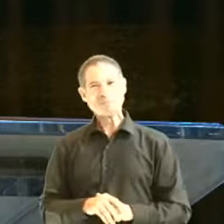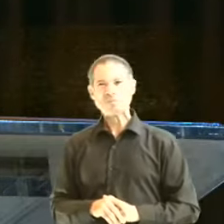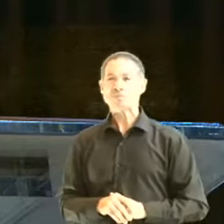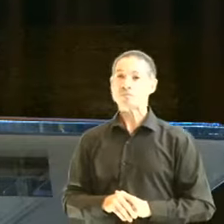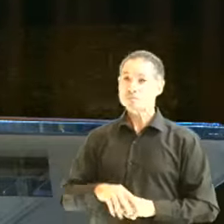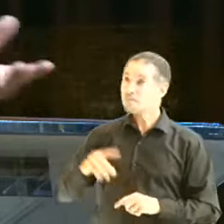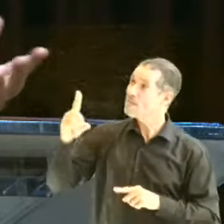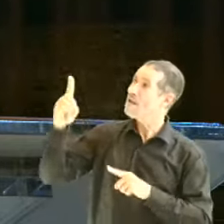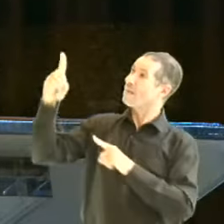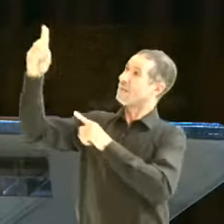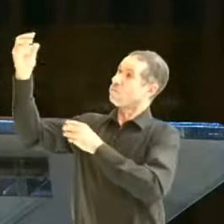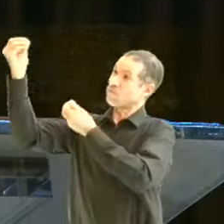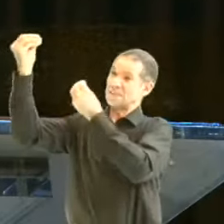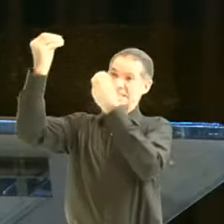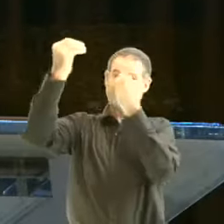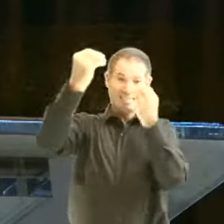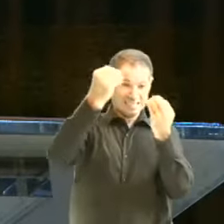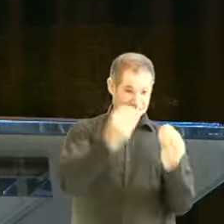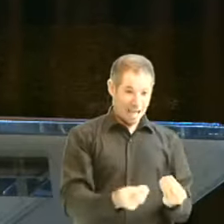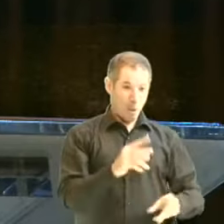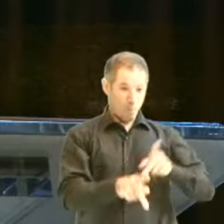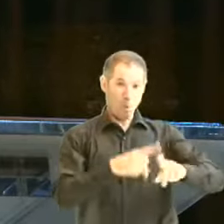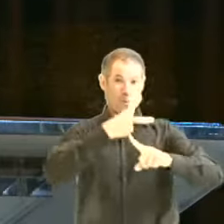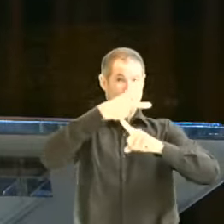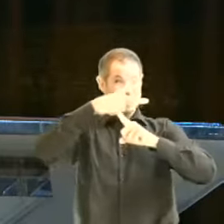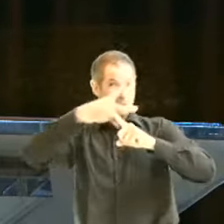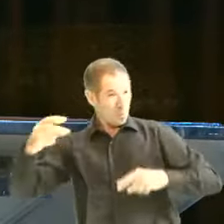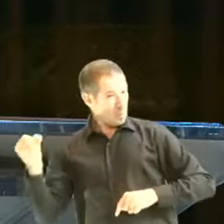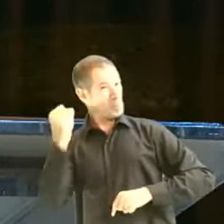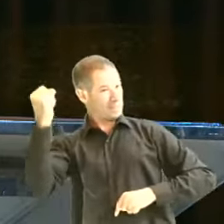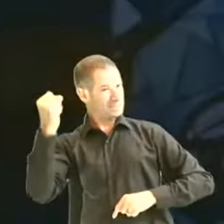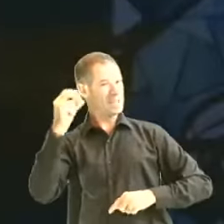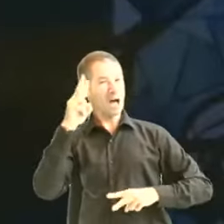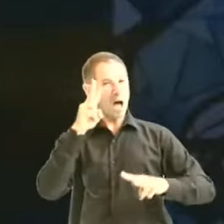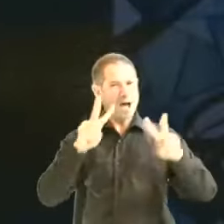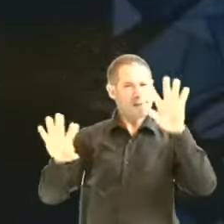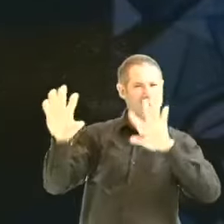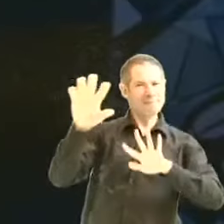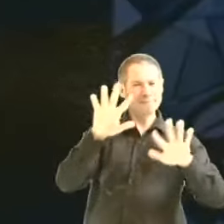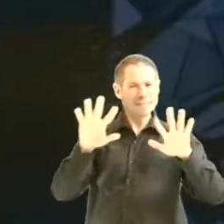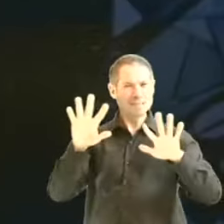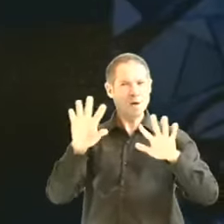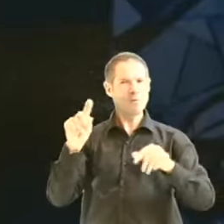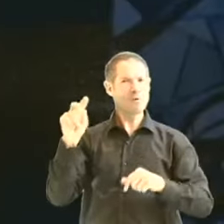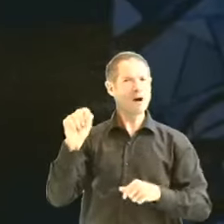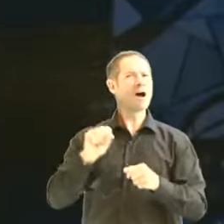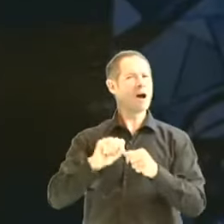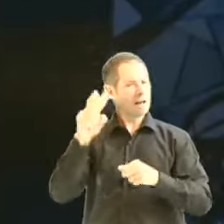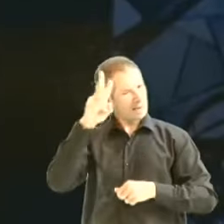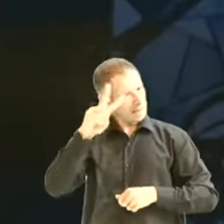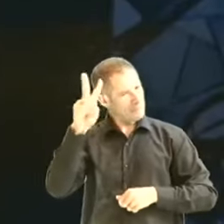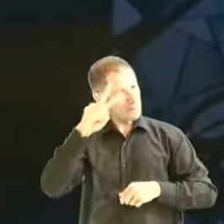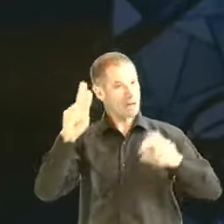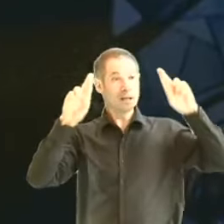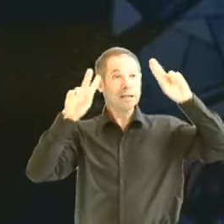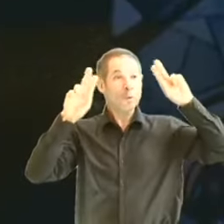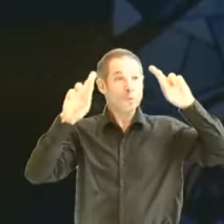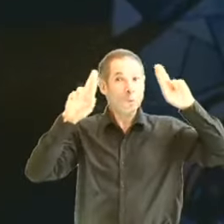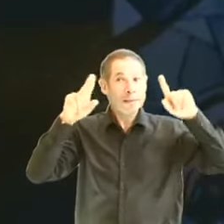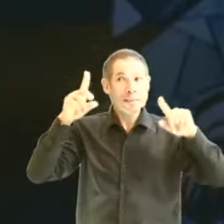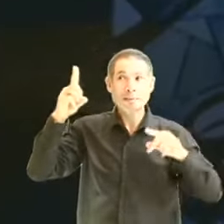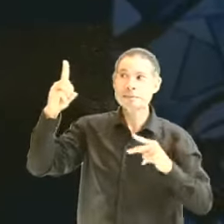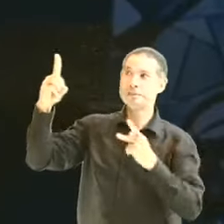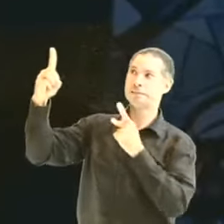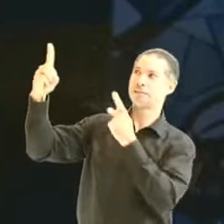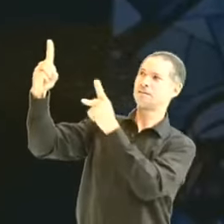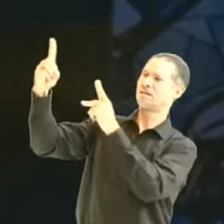E aí Deus dá a conquista. E a visão ainda o faz lembrar da natureza de